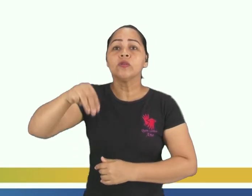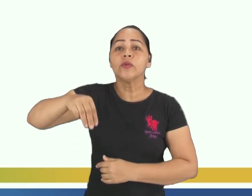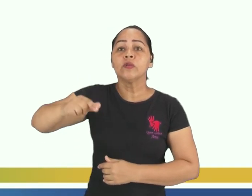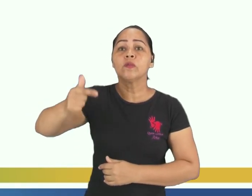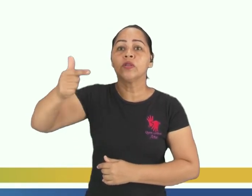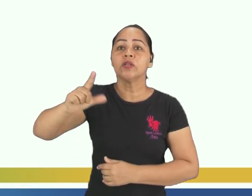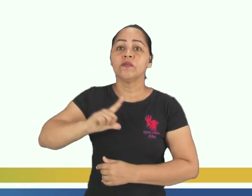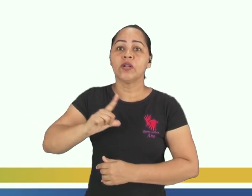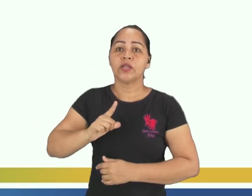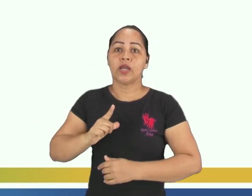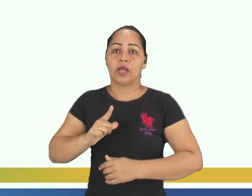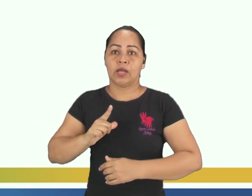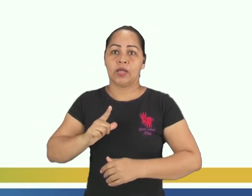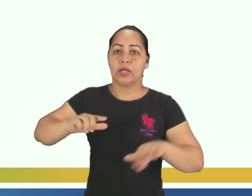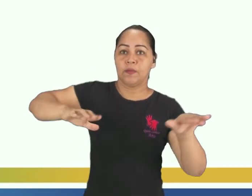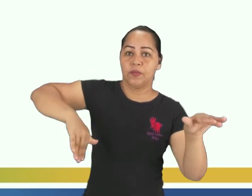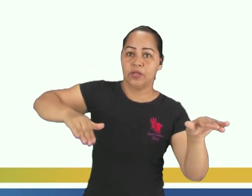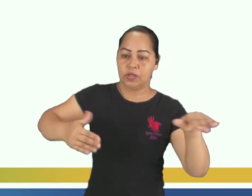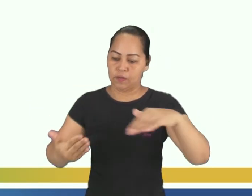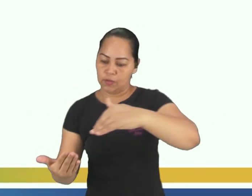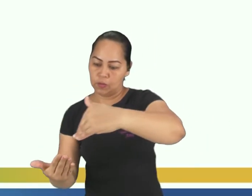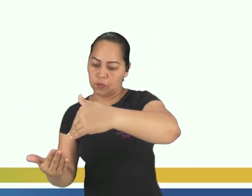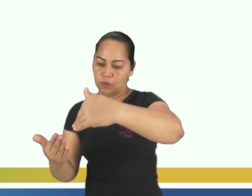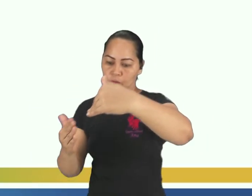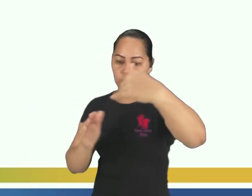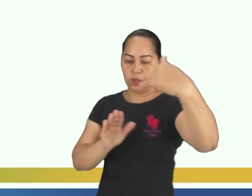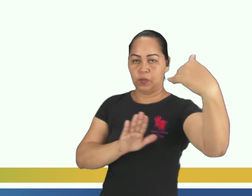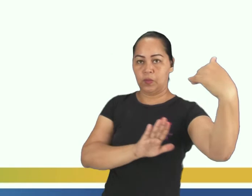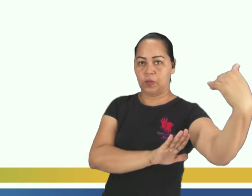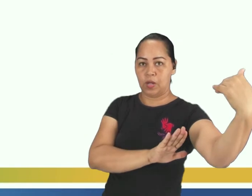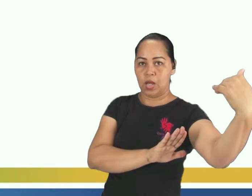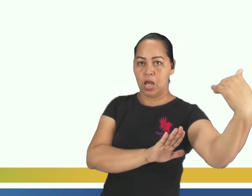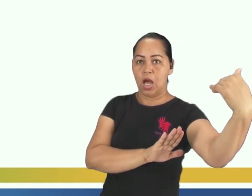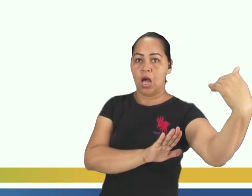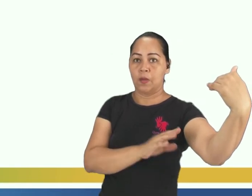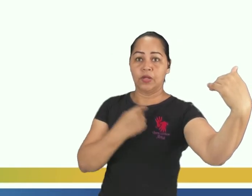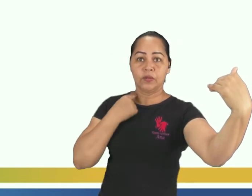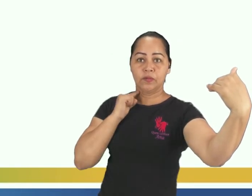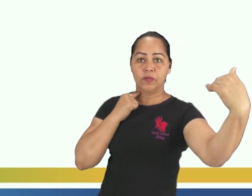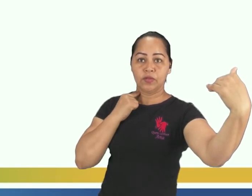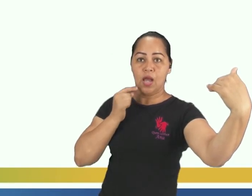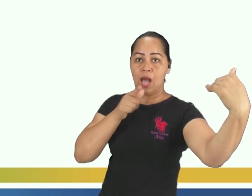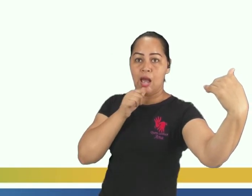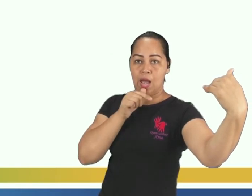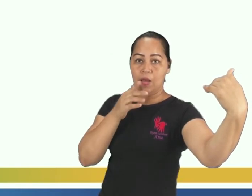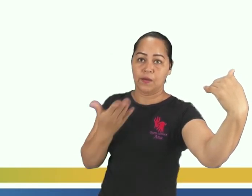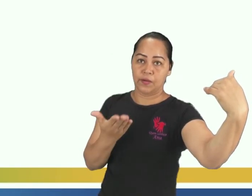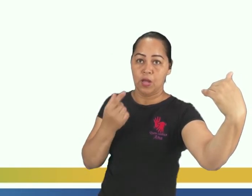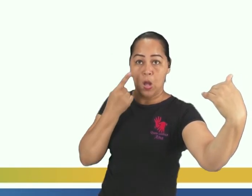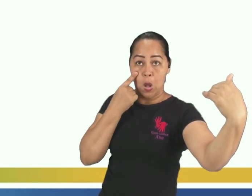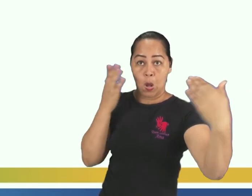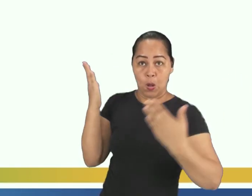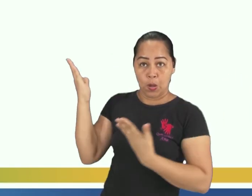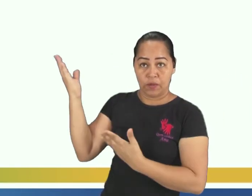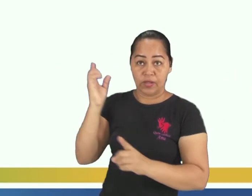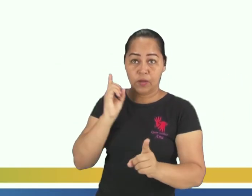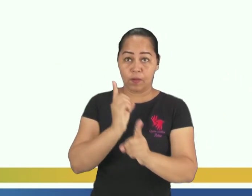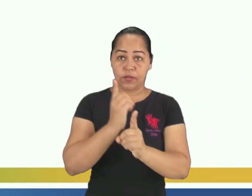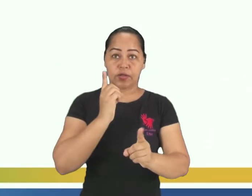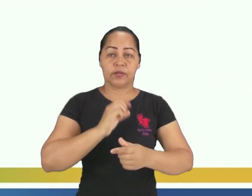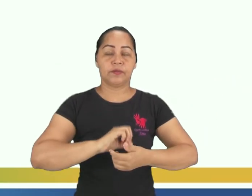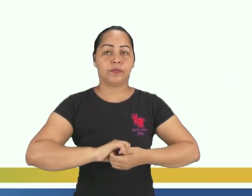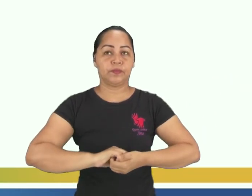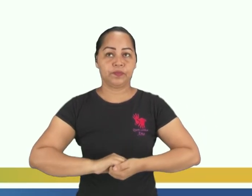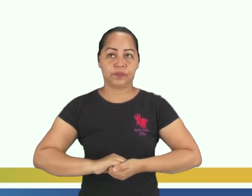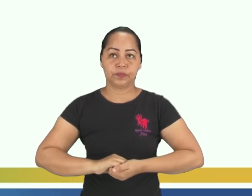a capa. Você lembra que a capa deve ter 1 metro quadrado a mais que a área da piscina? Muito bem. Então, quer dizer que a